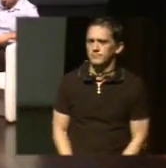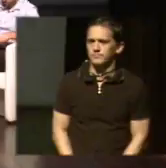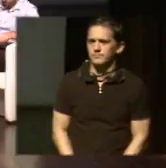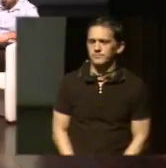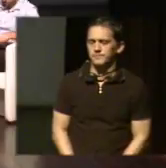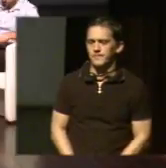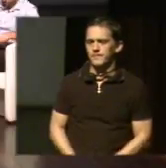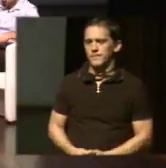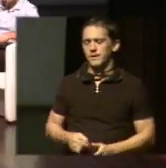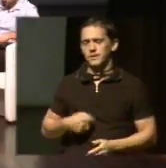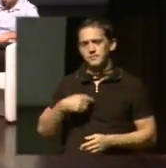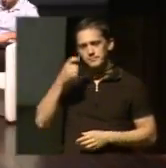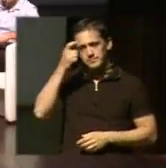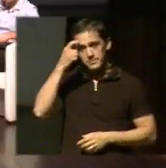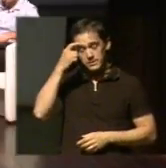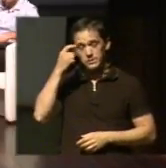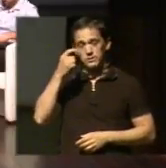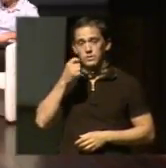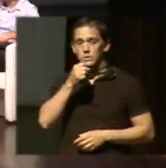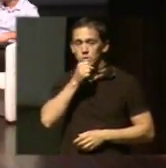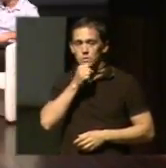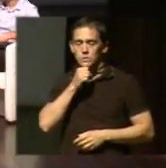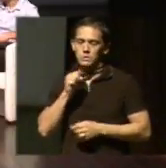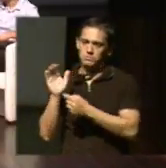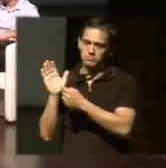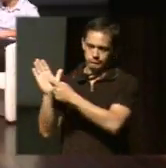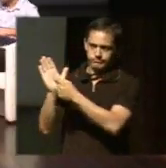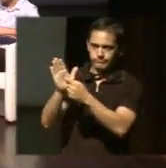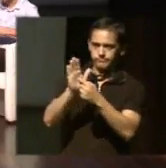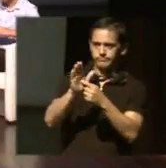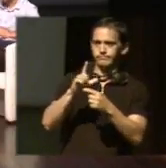Eu acho que os idosos estão mais presentes na publicidade em questões como